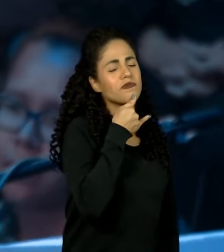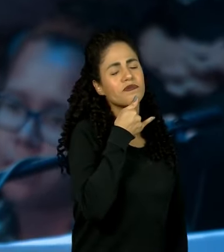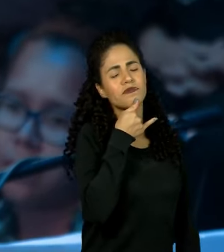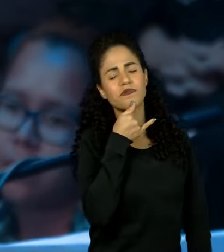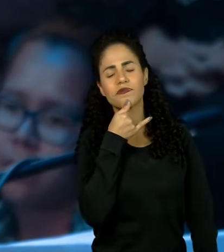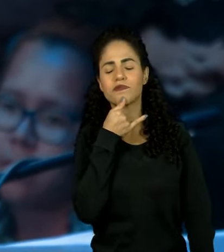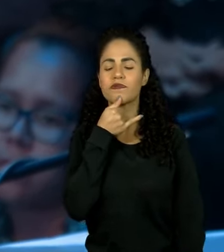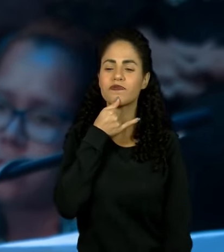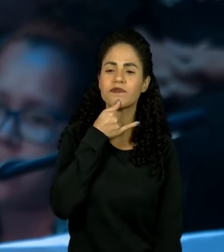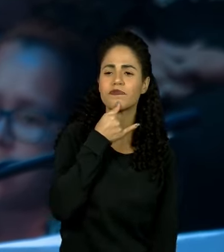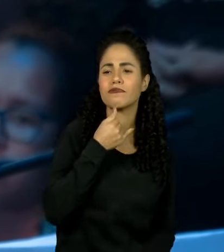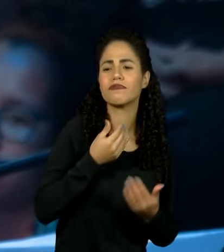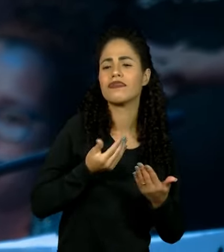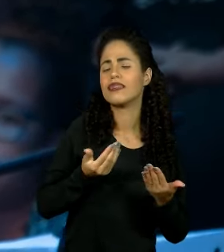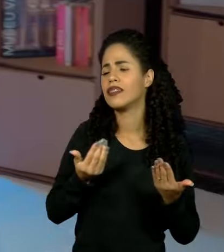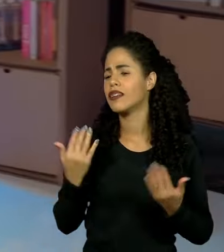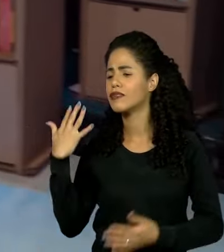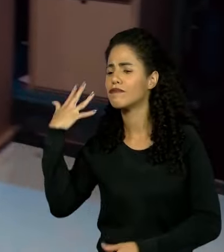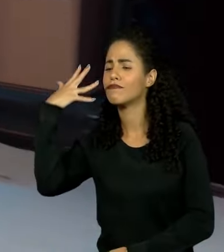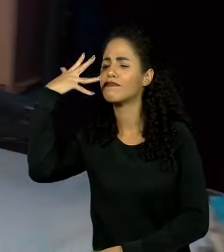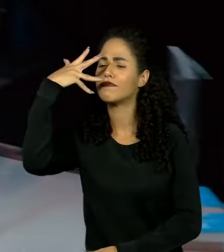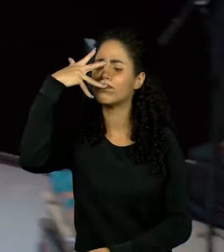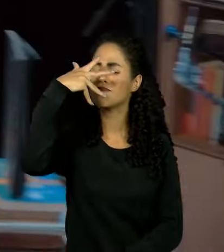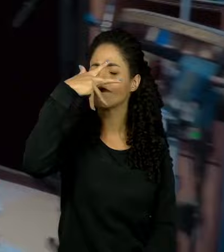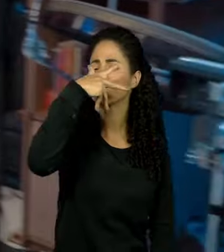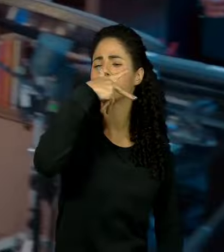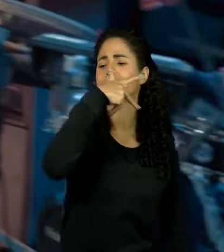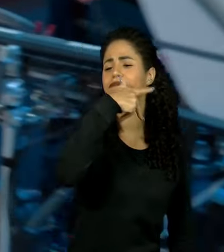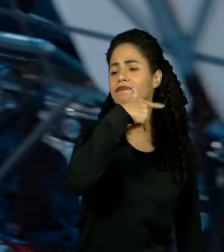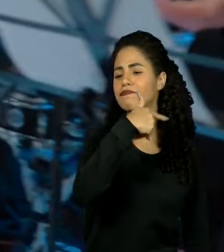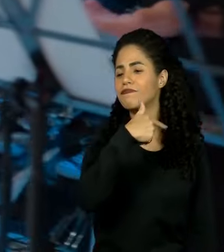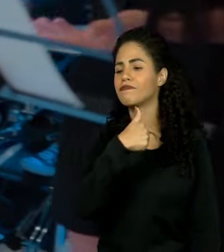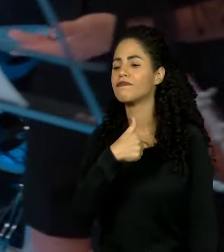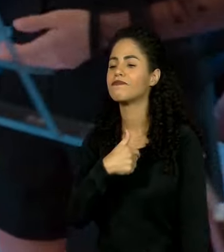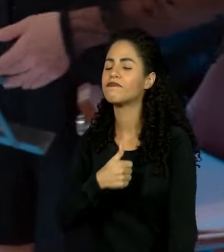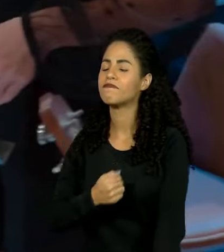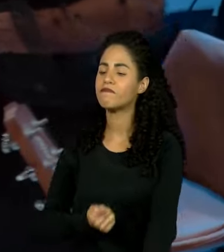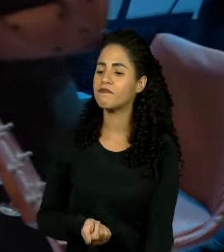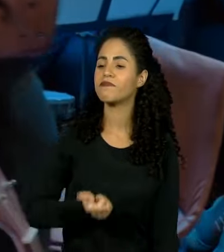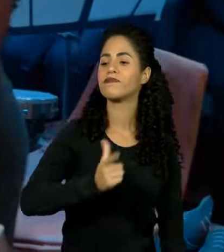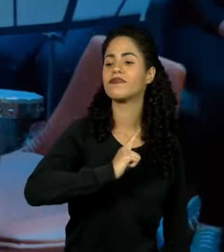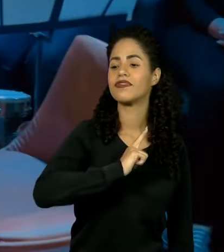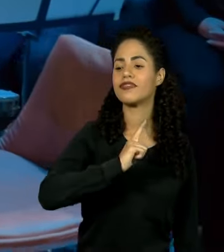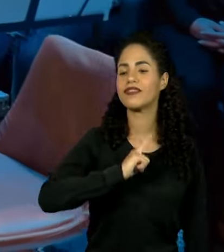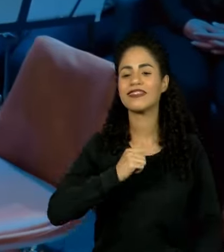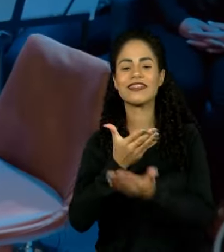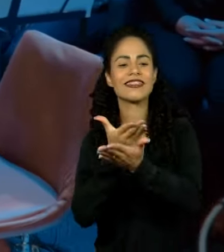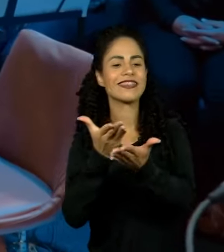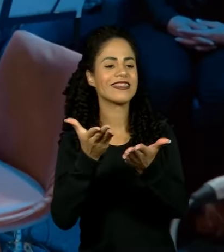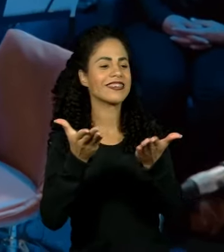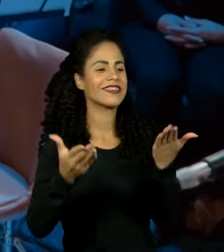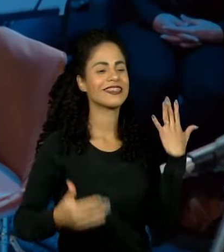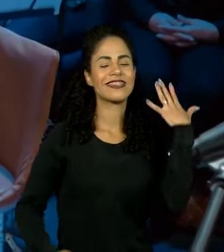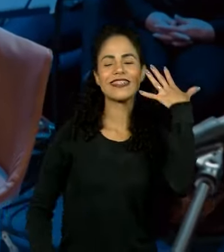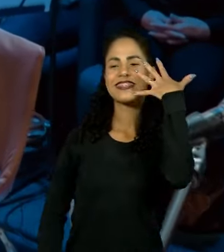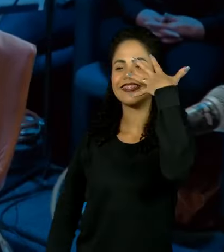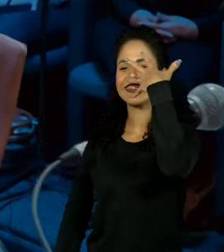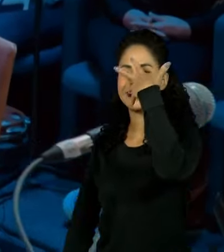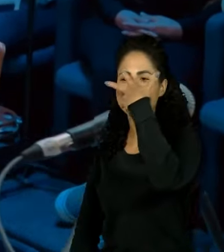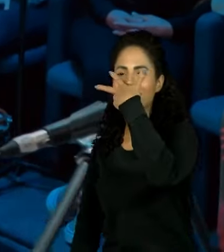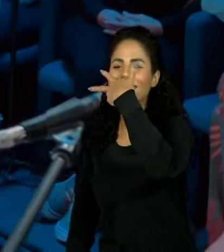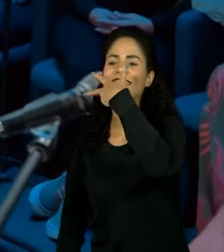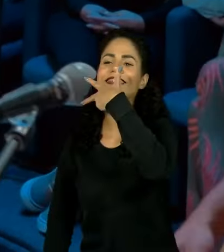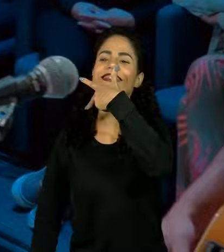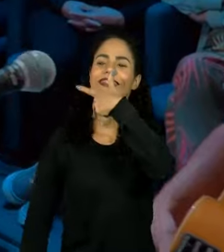ah beleza que existe a beleza que não é só